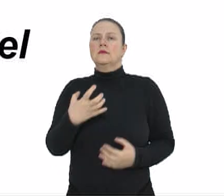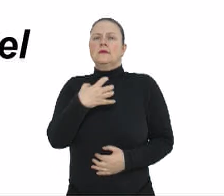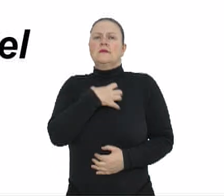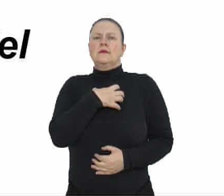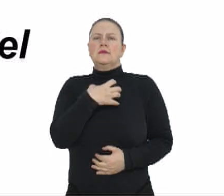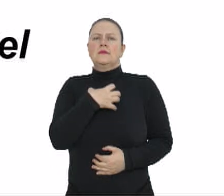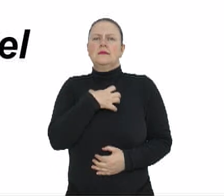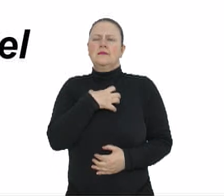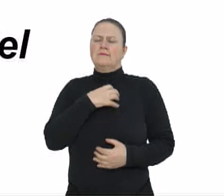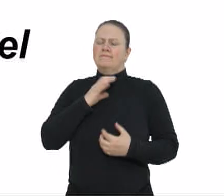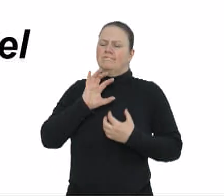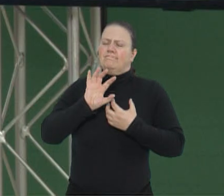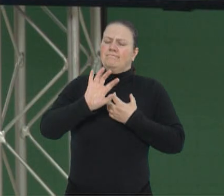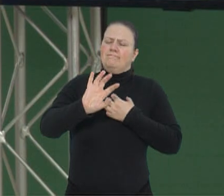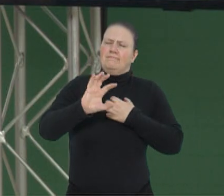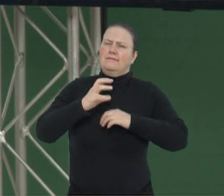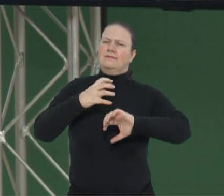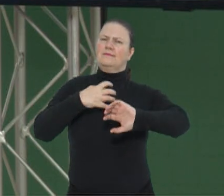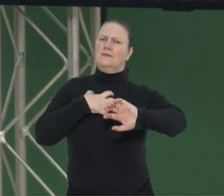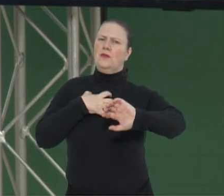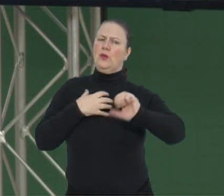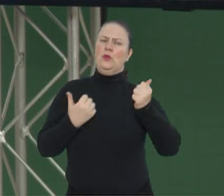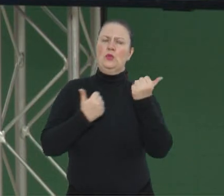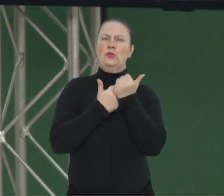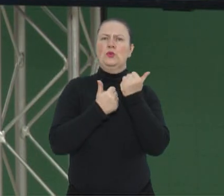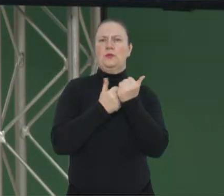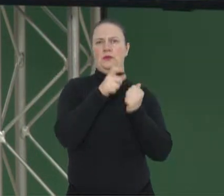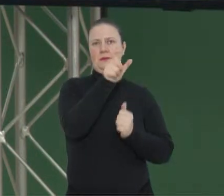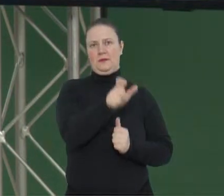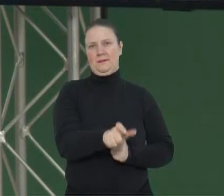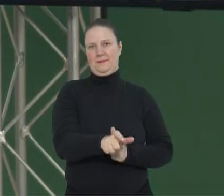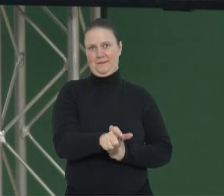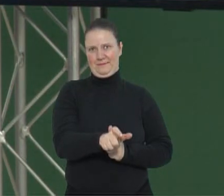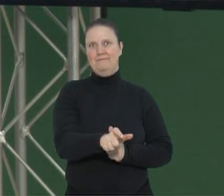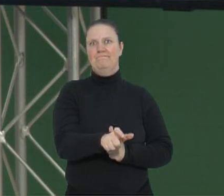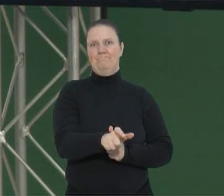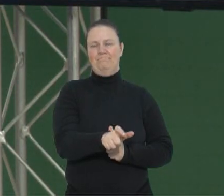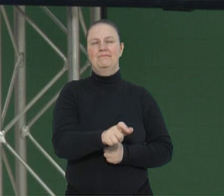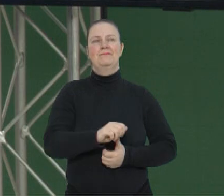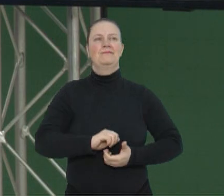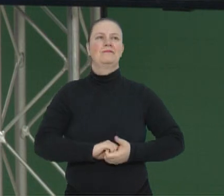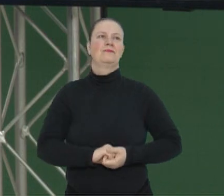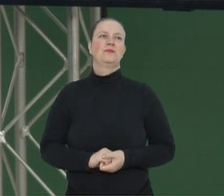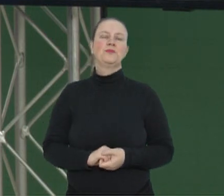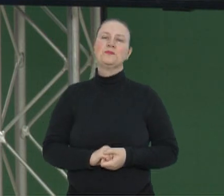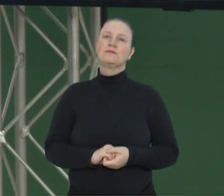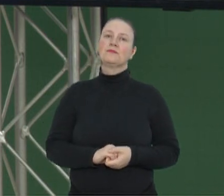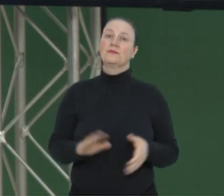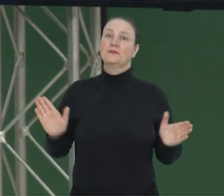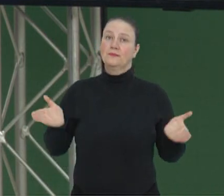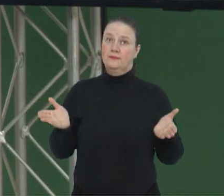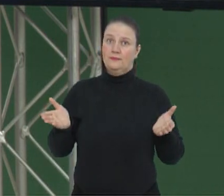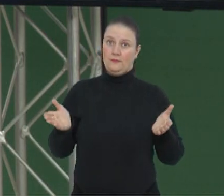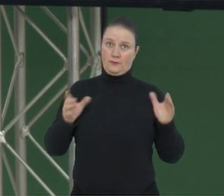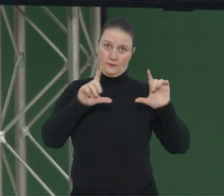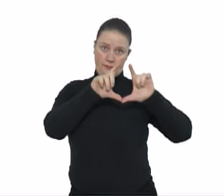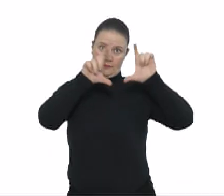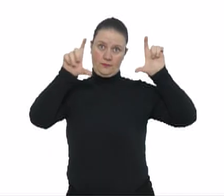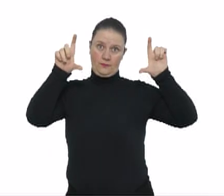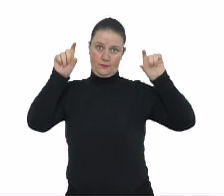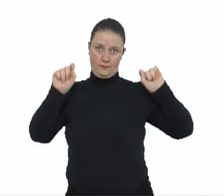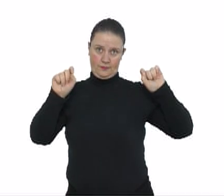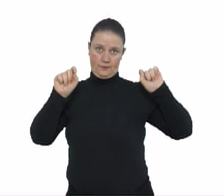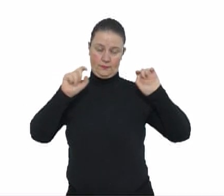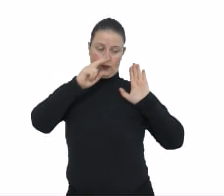sentir empatia, se colocar aí no lugar do próximo, ok? Para a última parte,